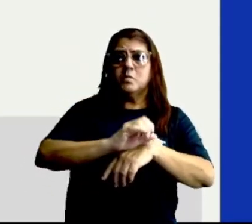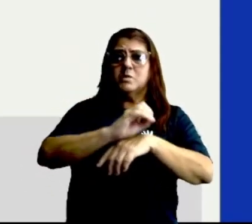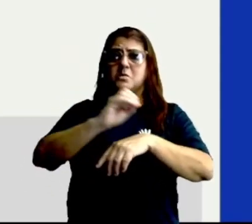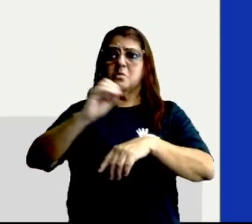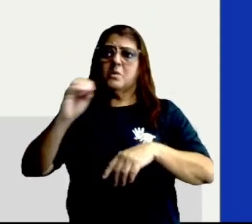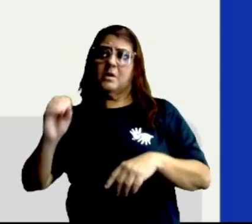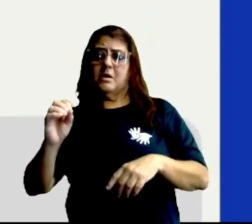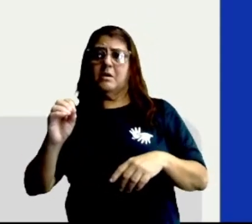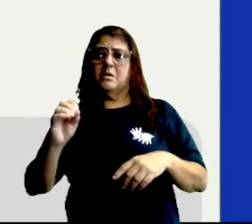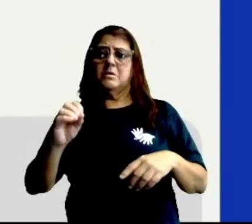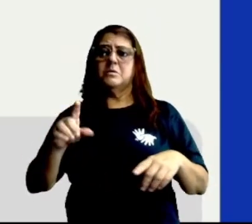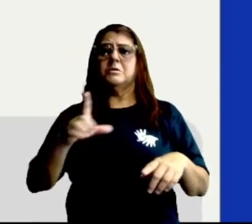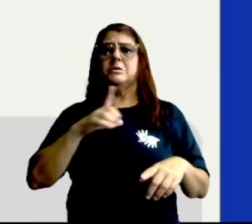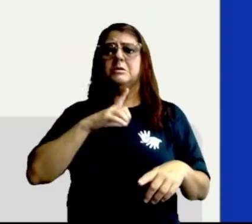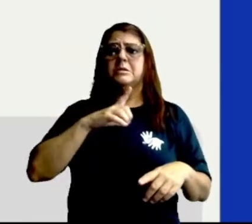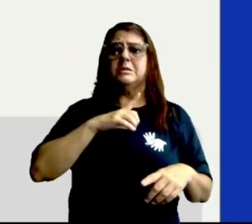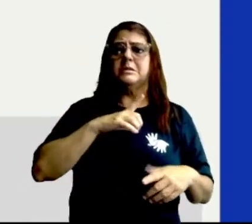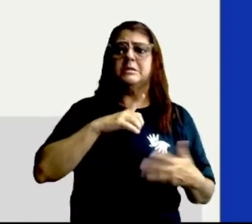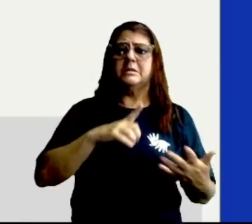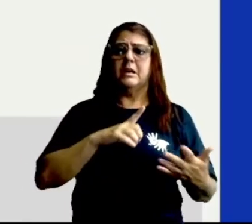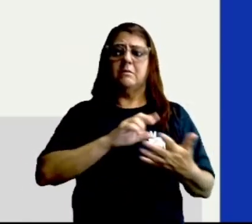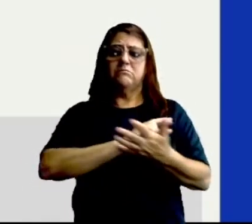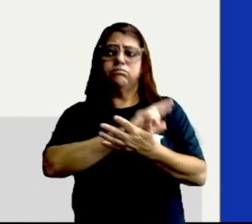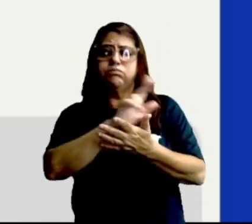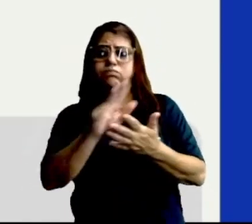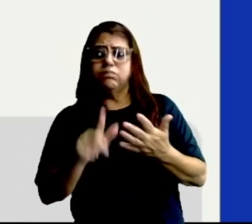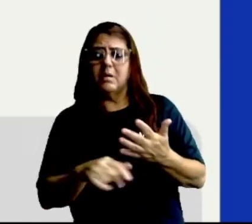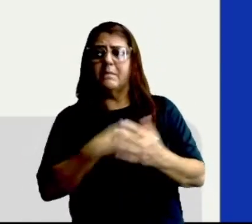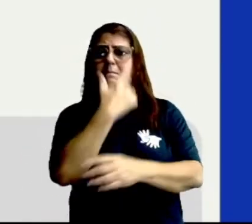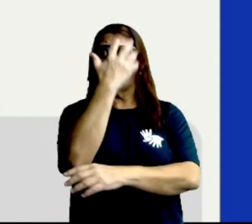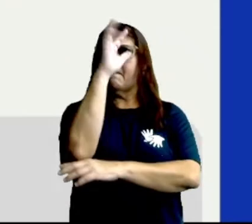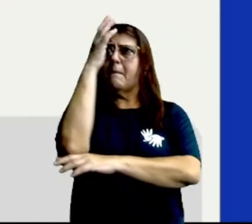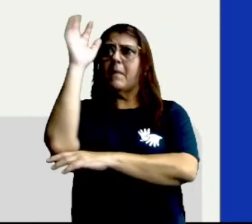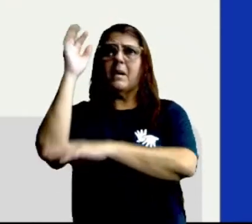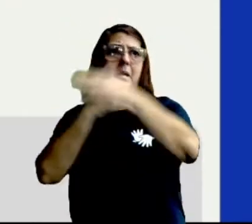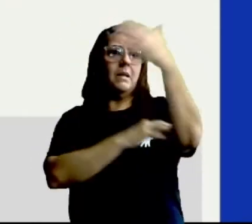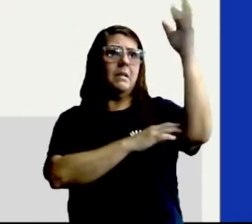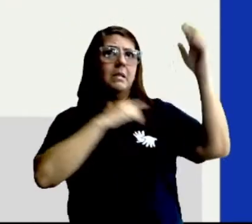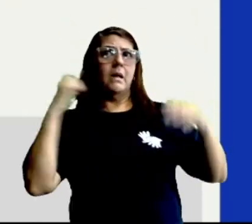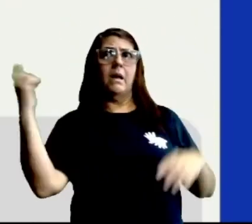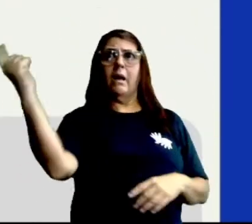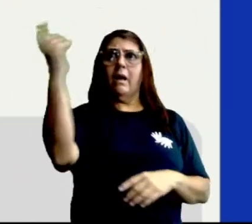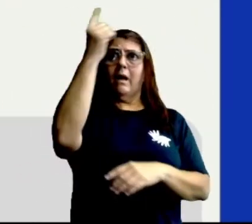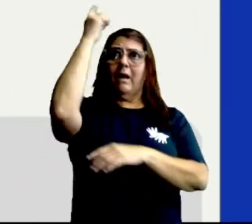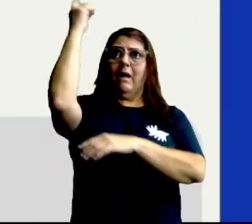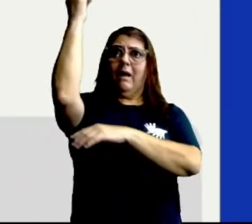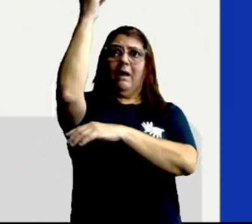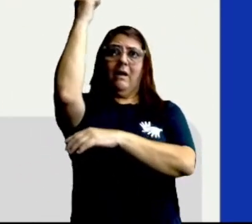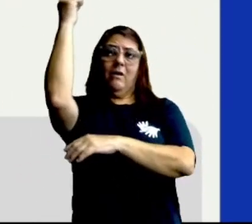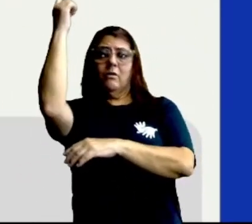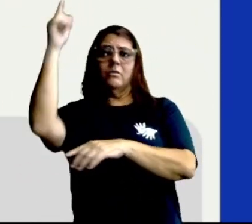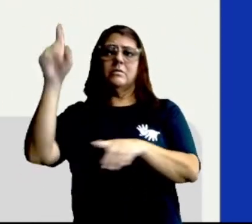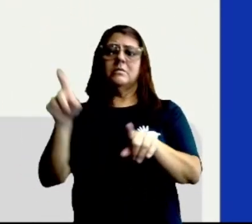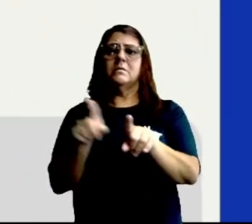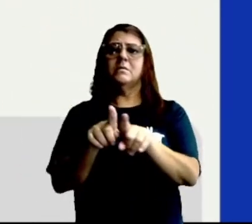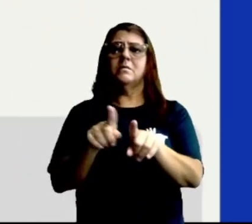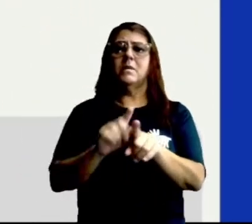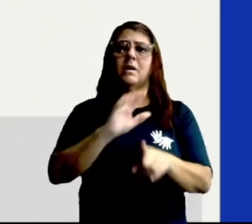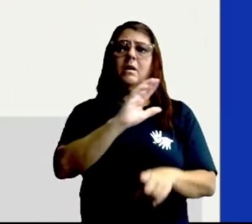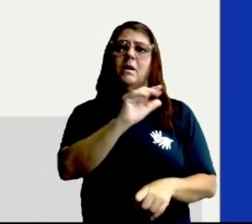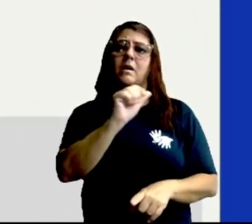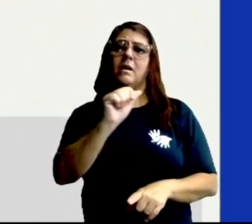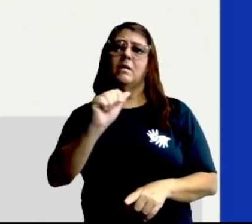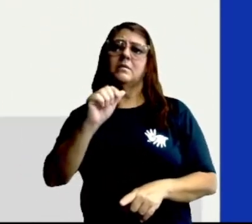situação do tipo Savana são pontilhadas com Jacarandá esqueçam árvores grandes na Caatinga